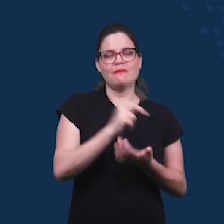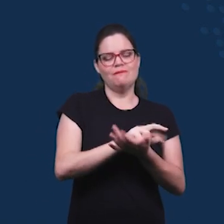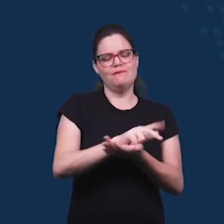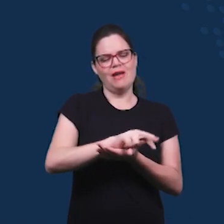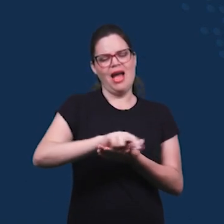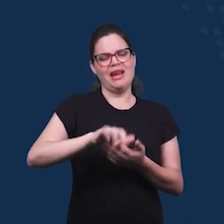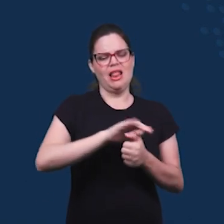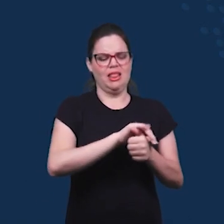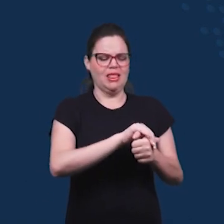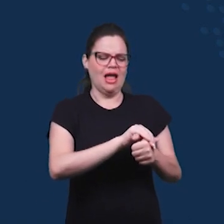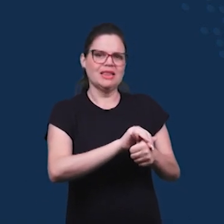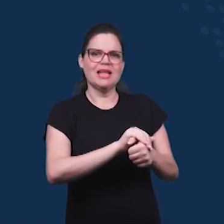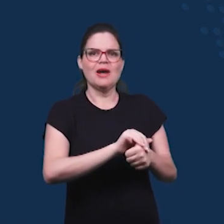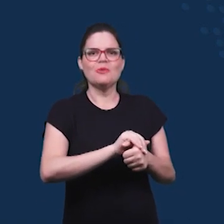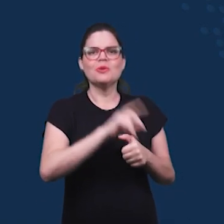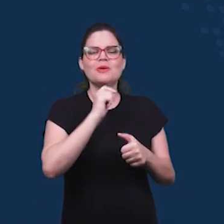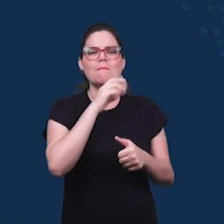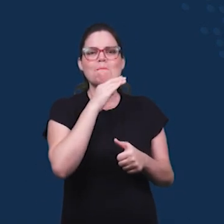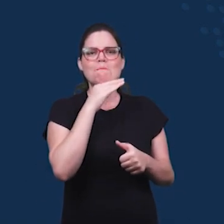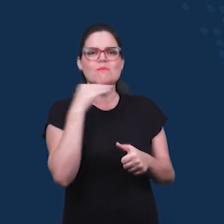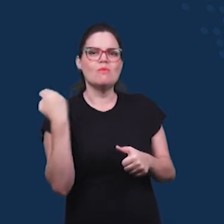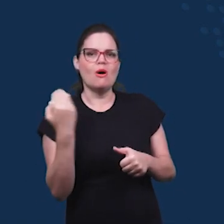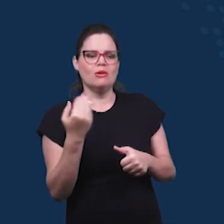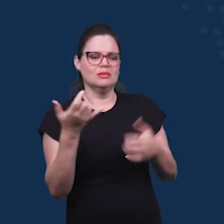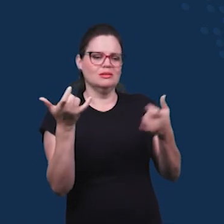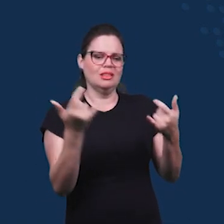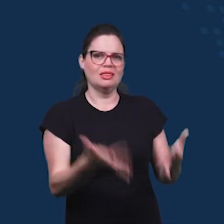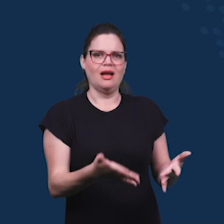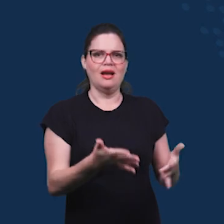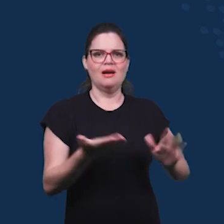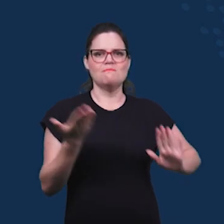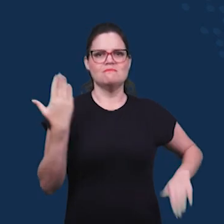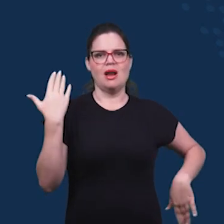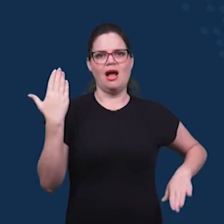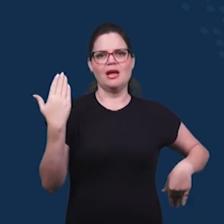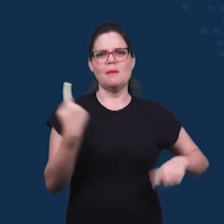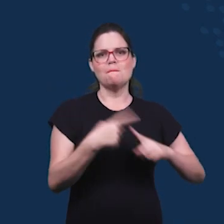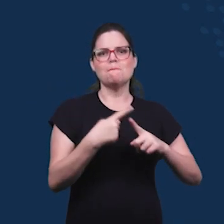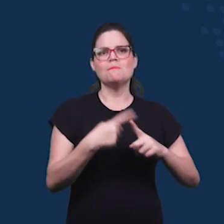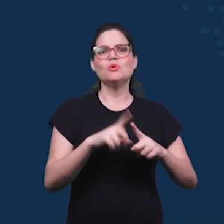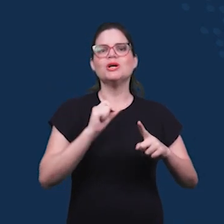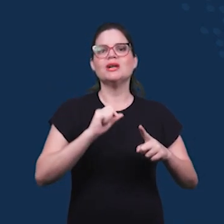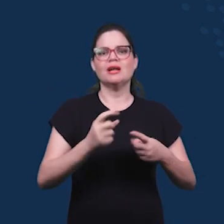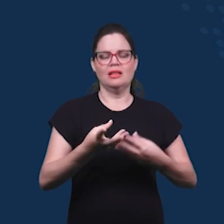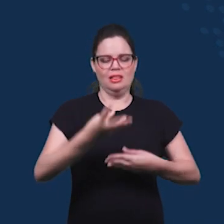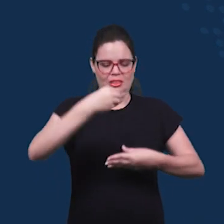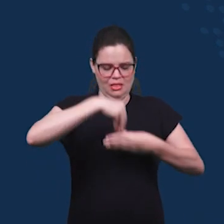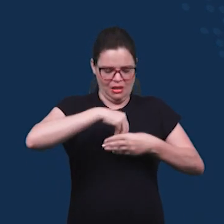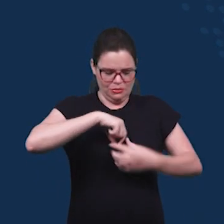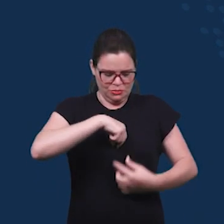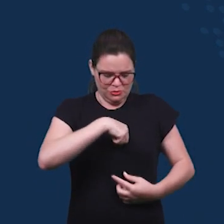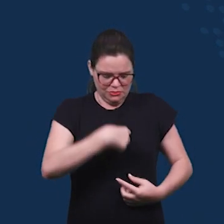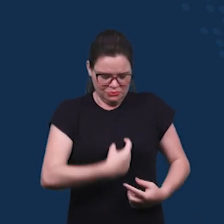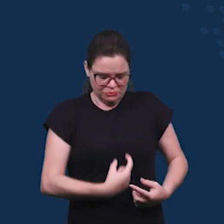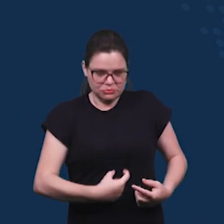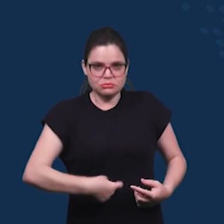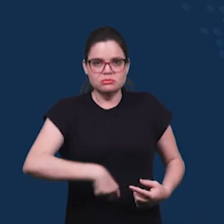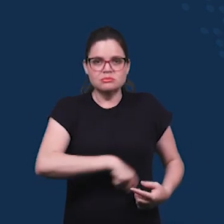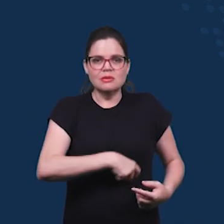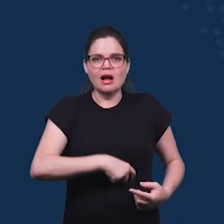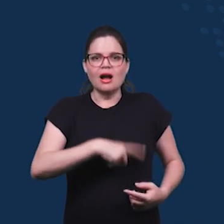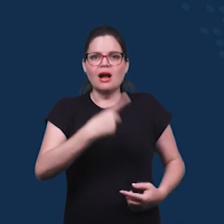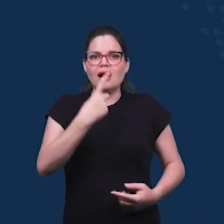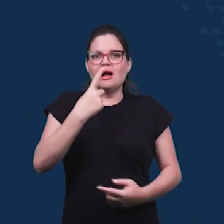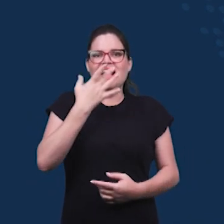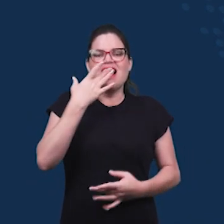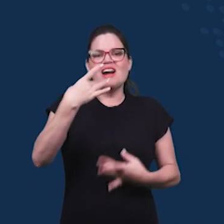nas praias com muito saco plástico nos seus estômagos, porque elas acham que o saco plástico é